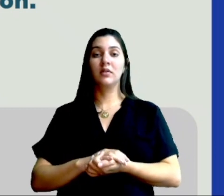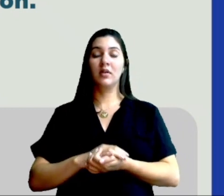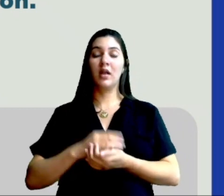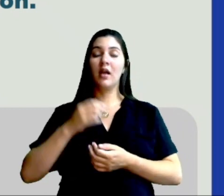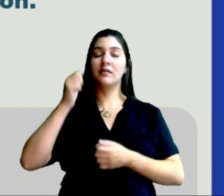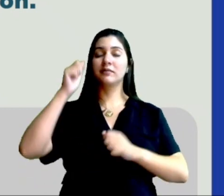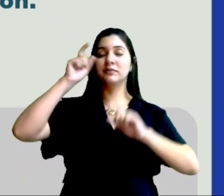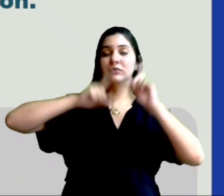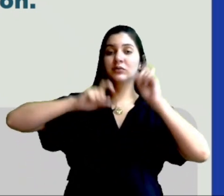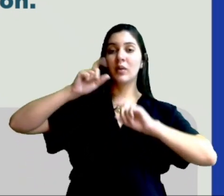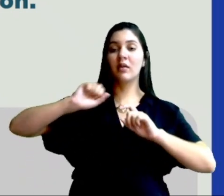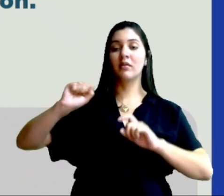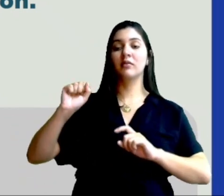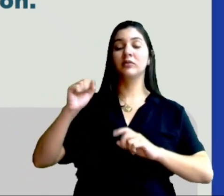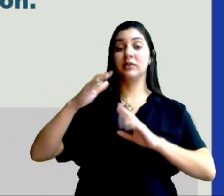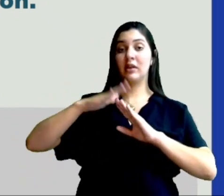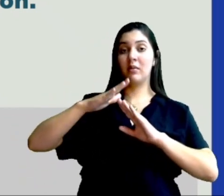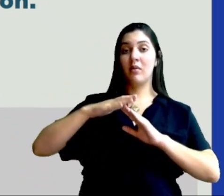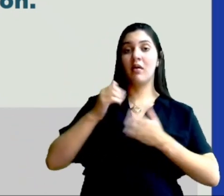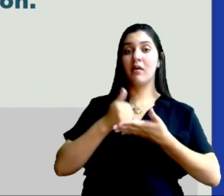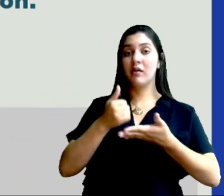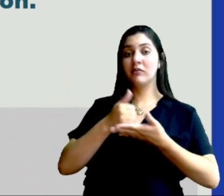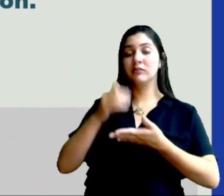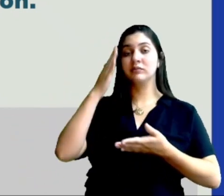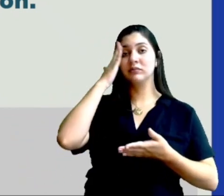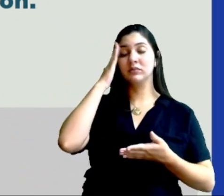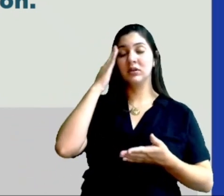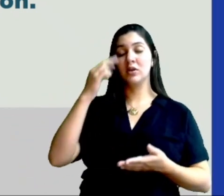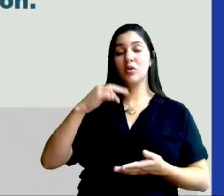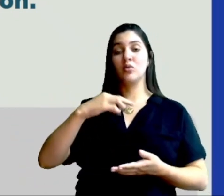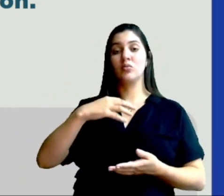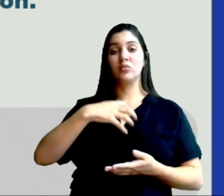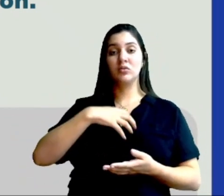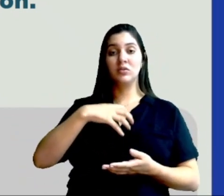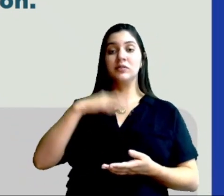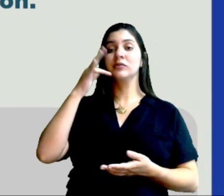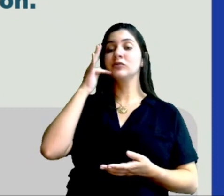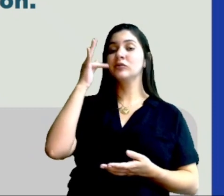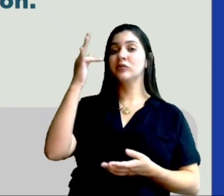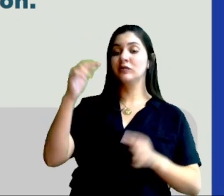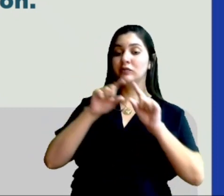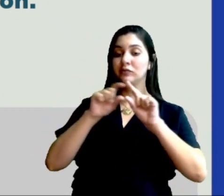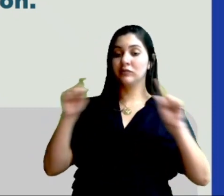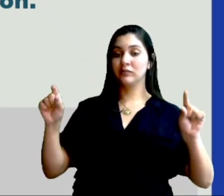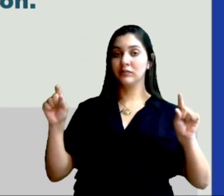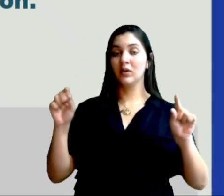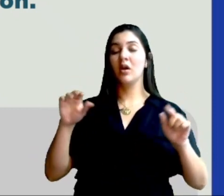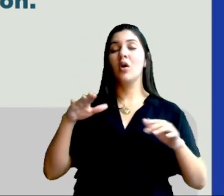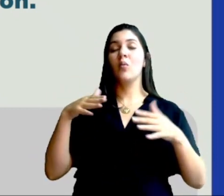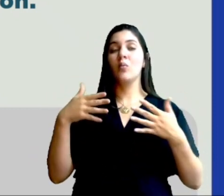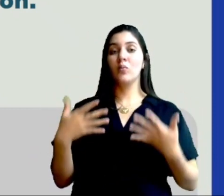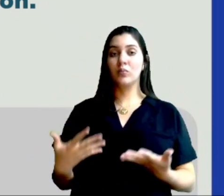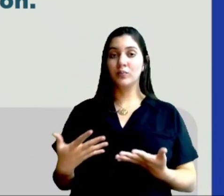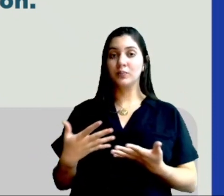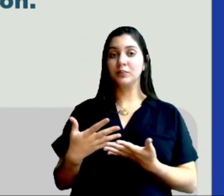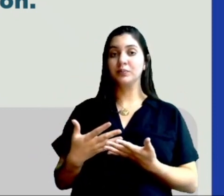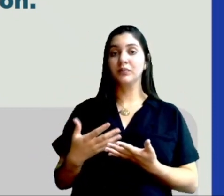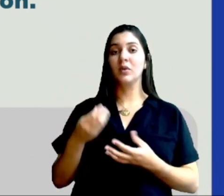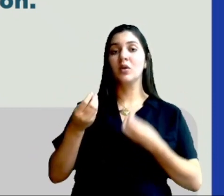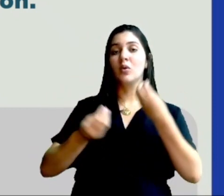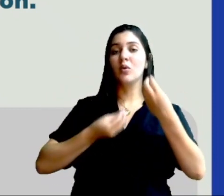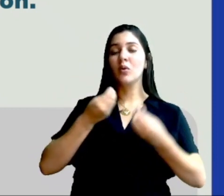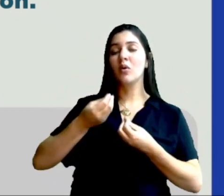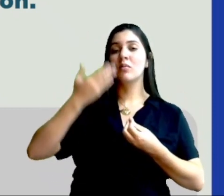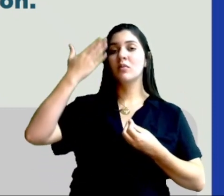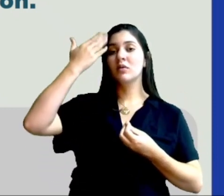expressões temporais ajudam a entender o sentido de futuro da oração. Ou seja, como é que eu